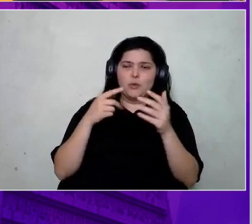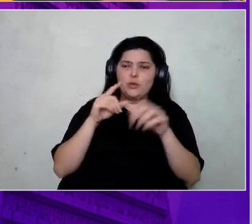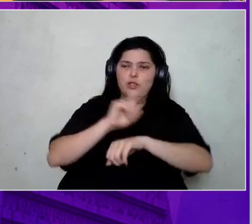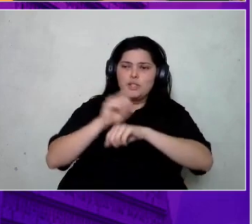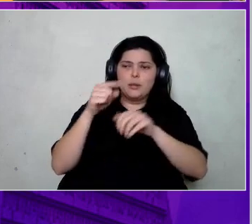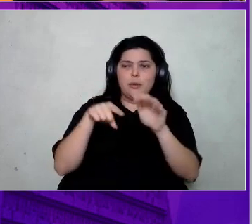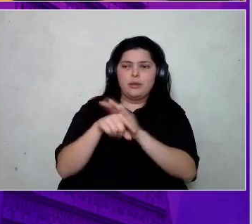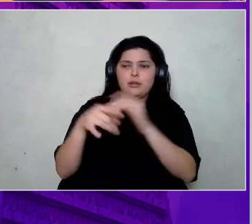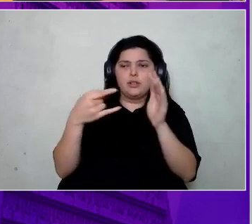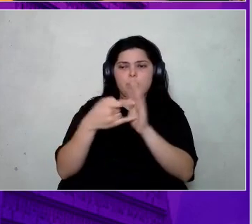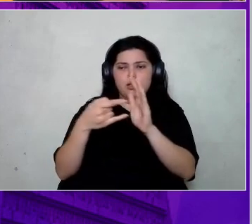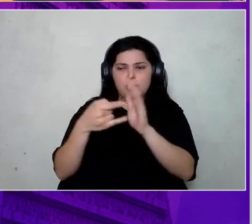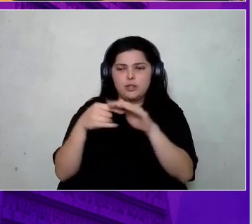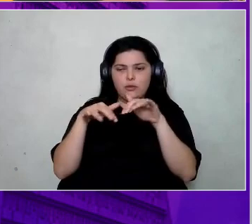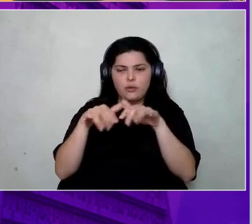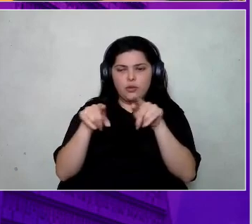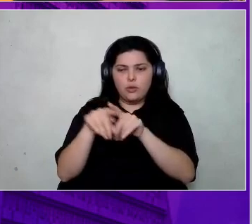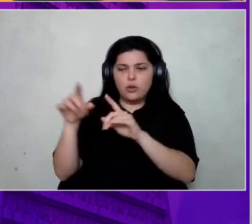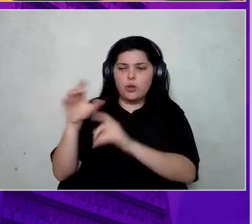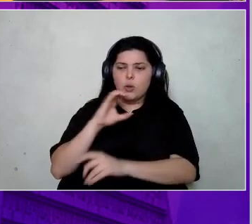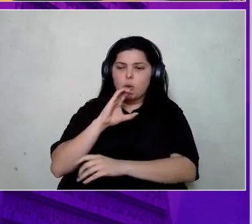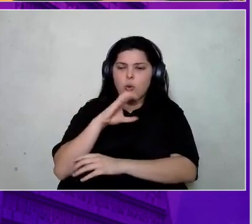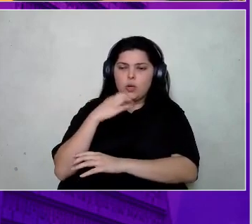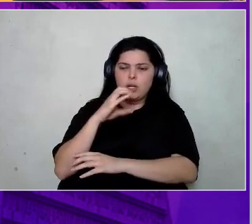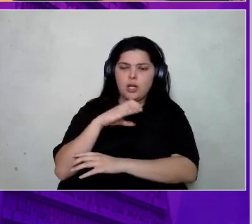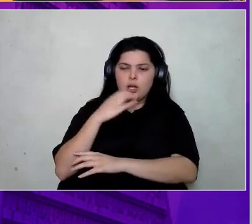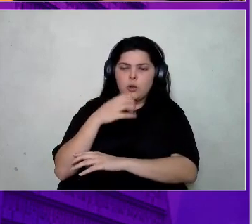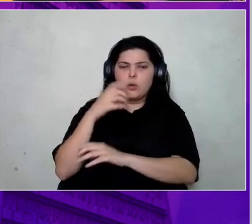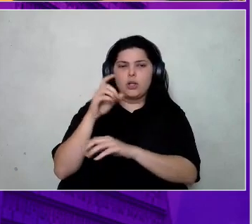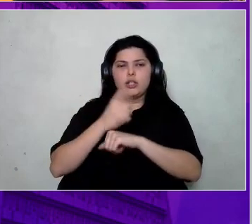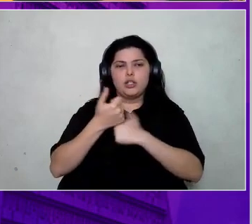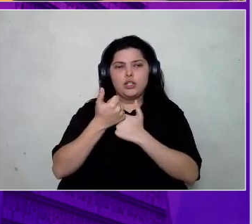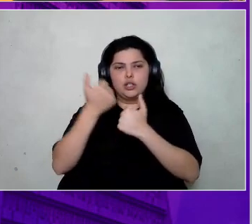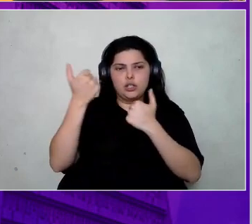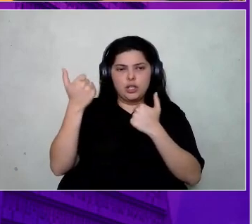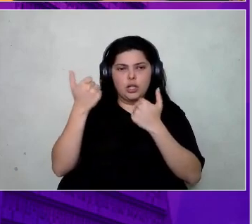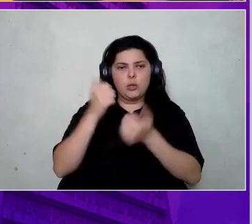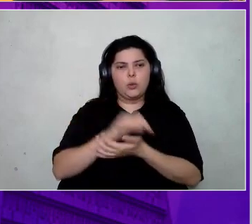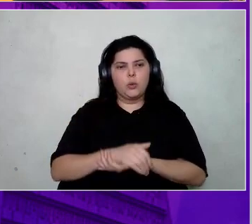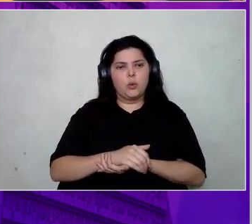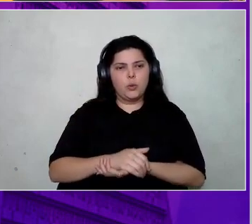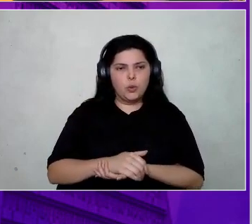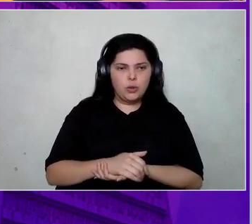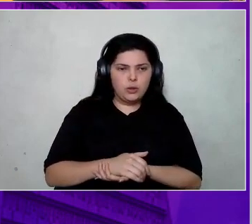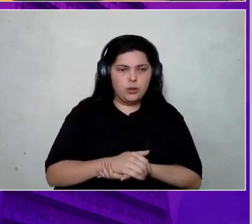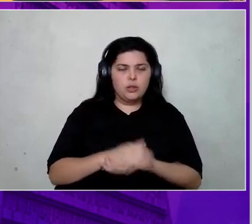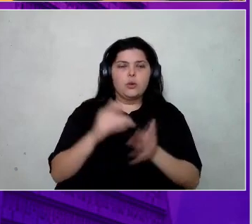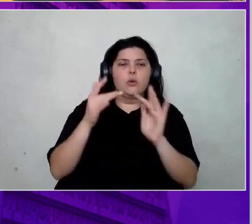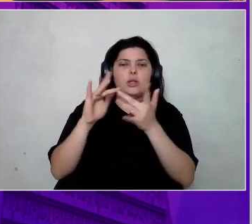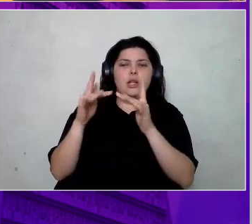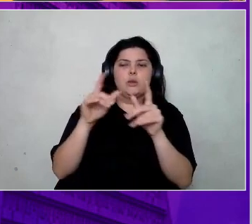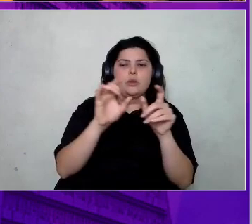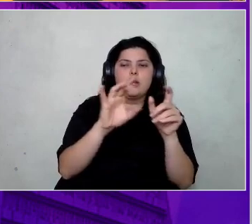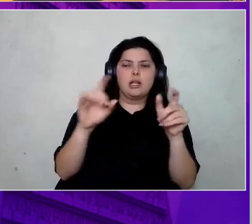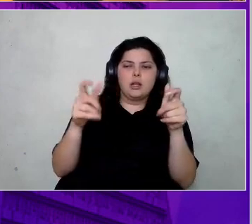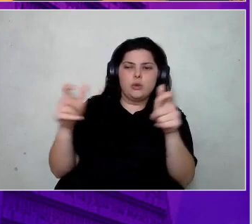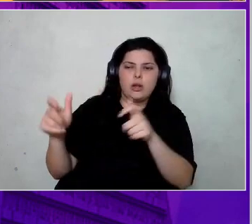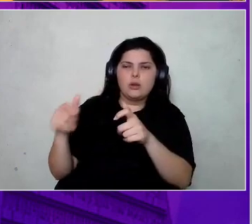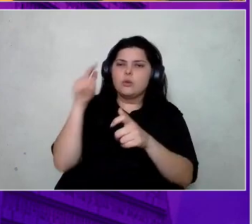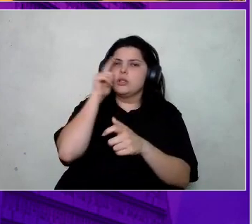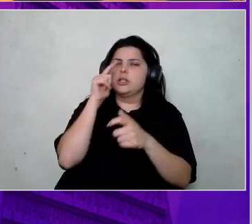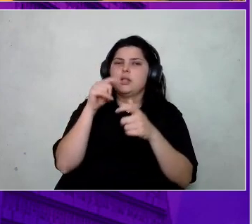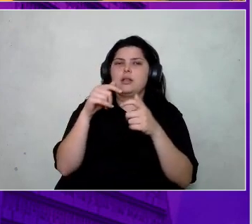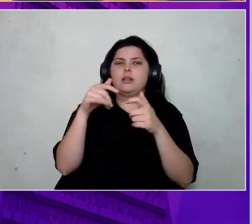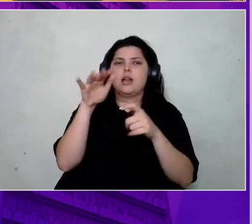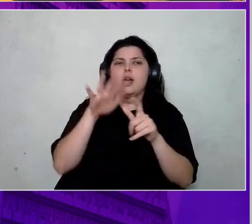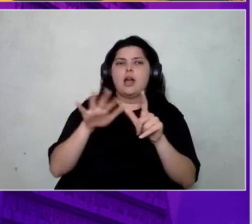os coordenador, né, para os diretor, com todas as pessoas. Eu tentei conversar com pessoa de cada um. Pô, eu já consegui montar um panorama e aí eu decidi se